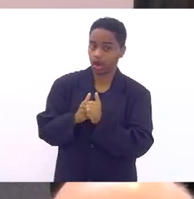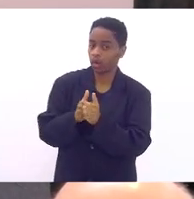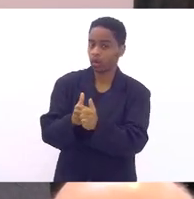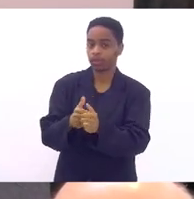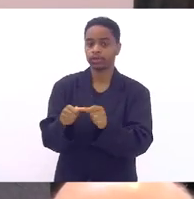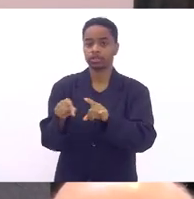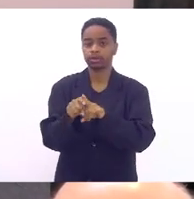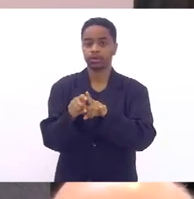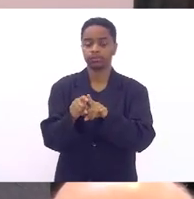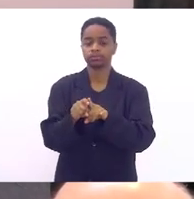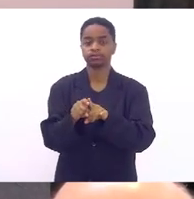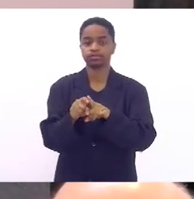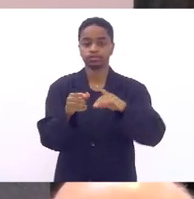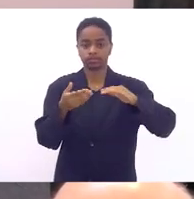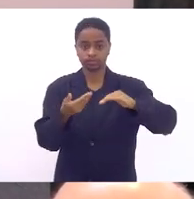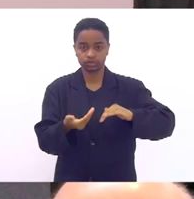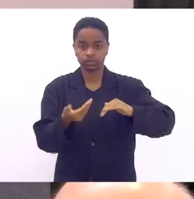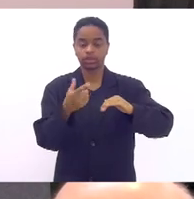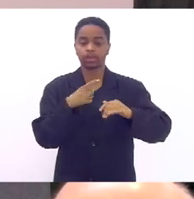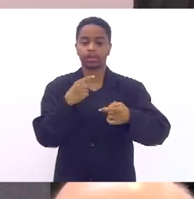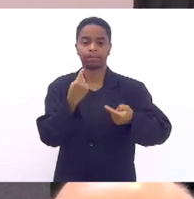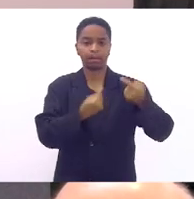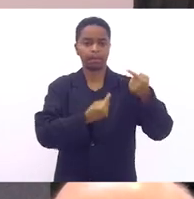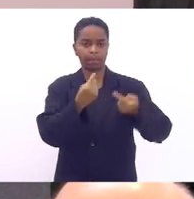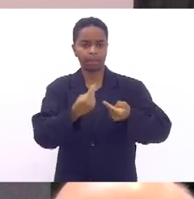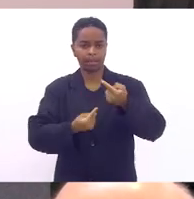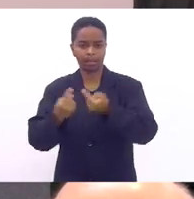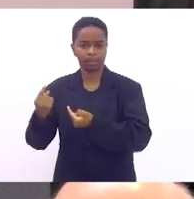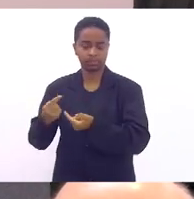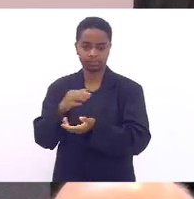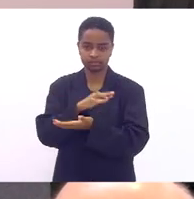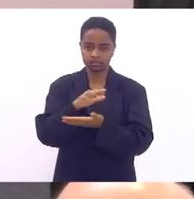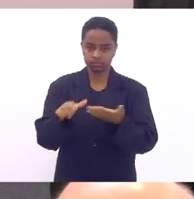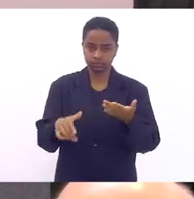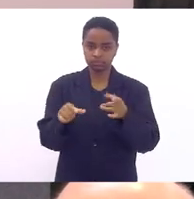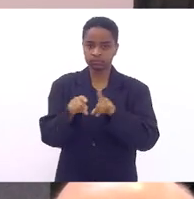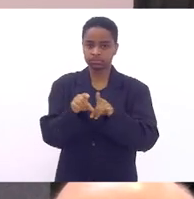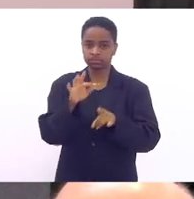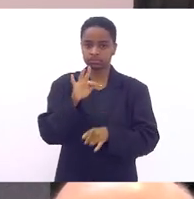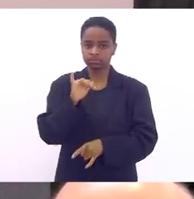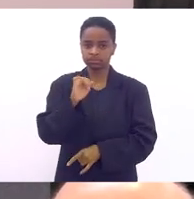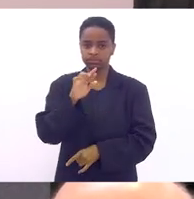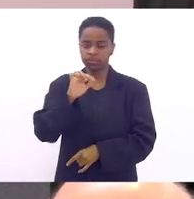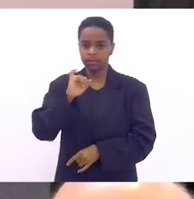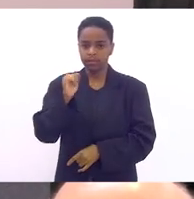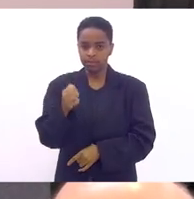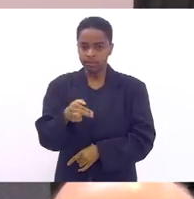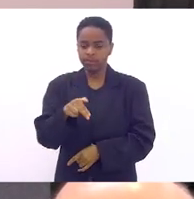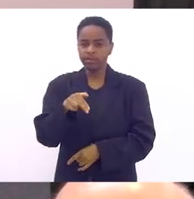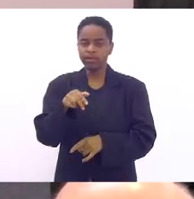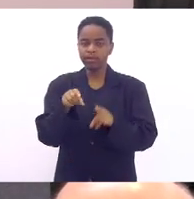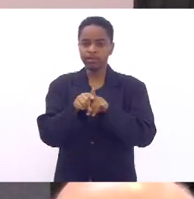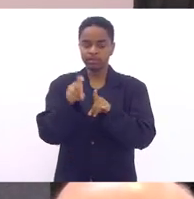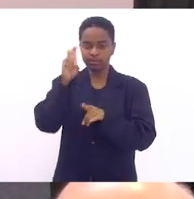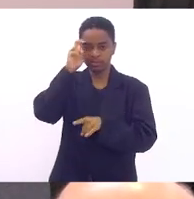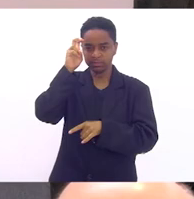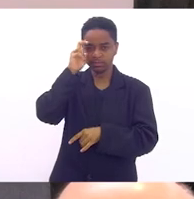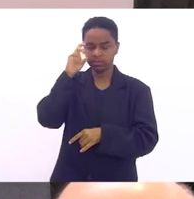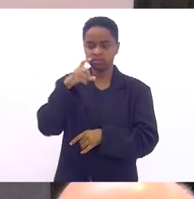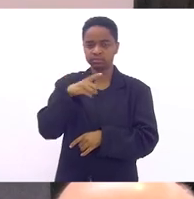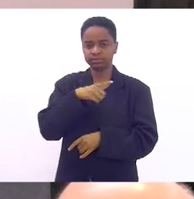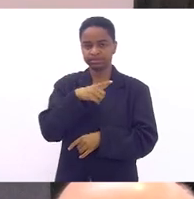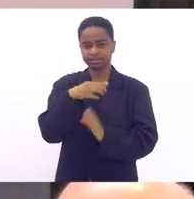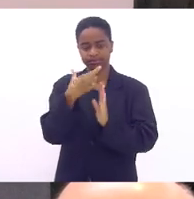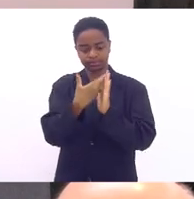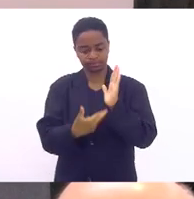Congresso Nacional dessas discussões né Eh AJ na quinta-feira tava o aliel que é o